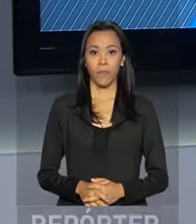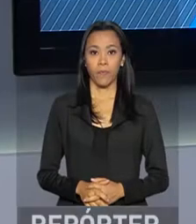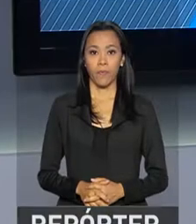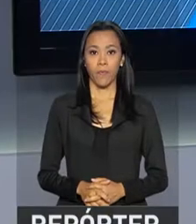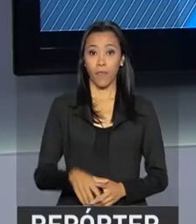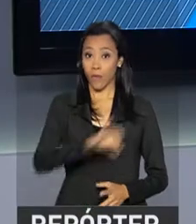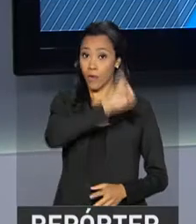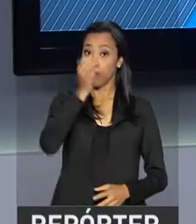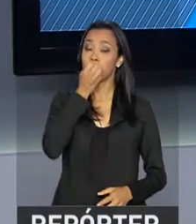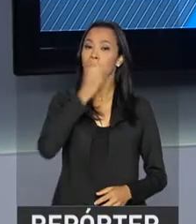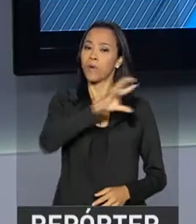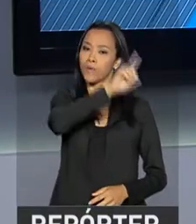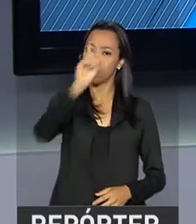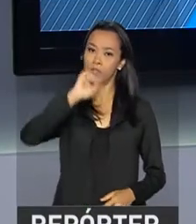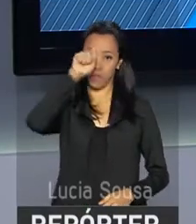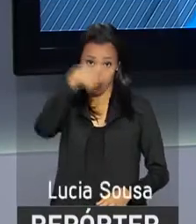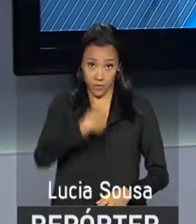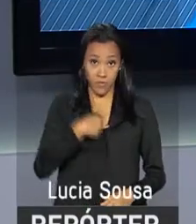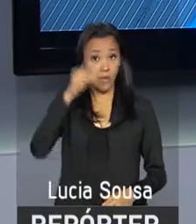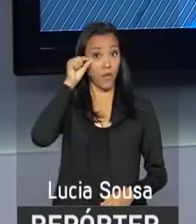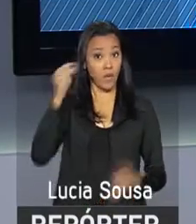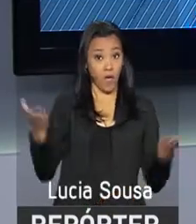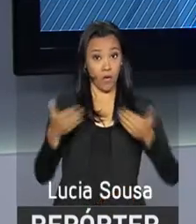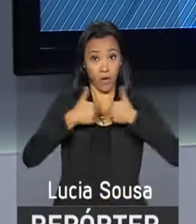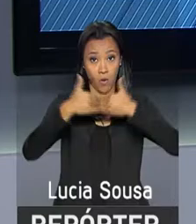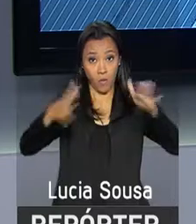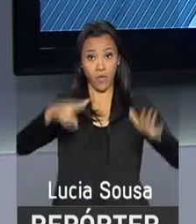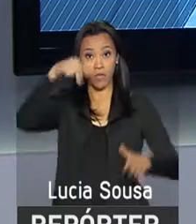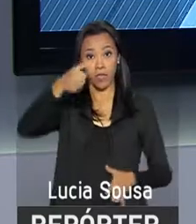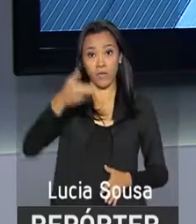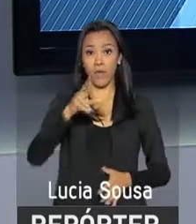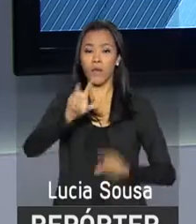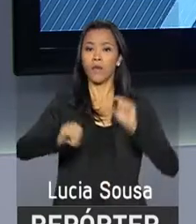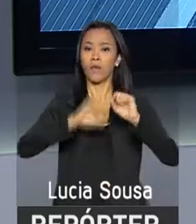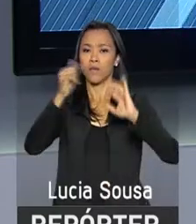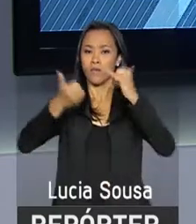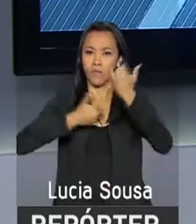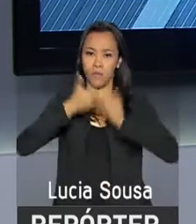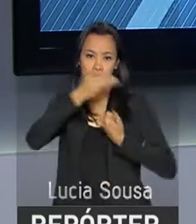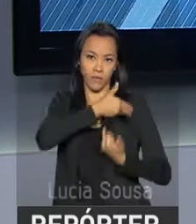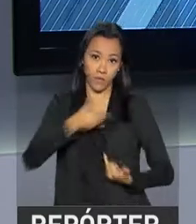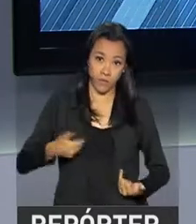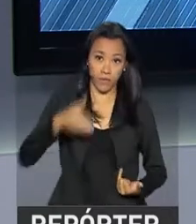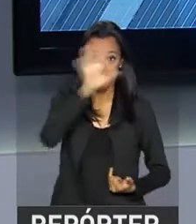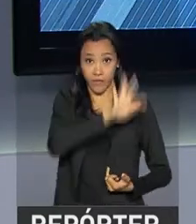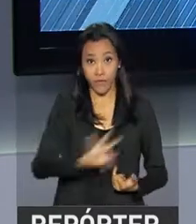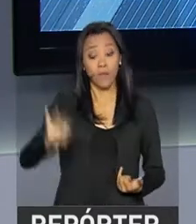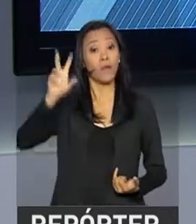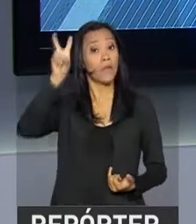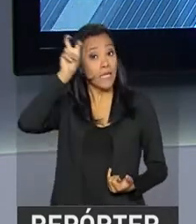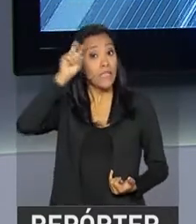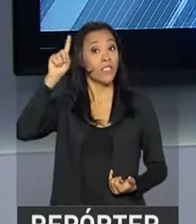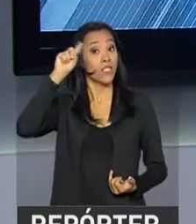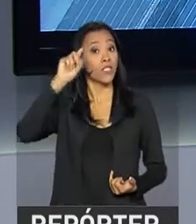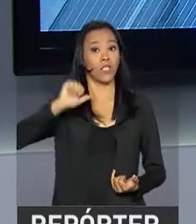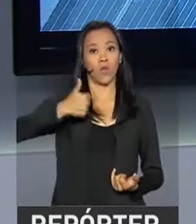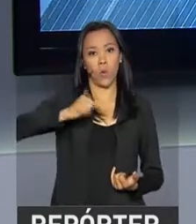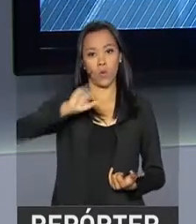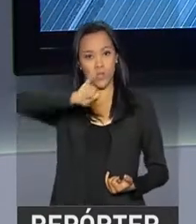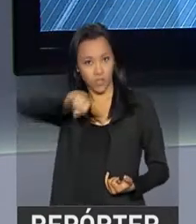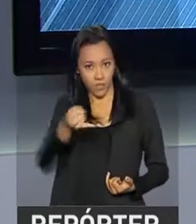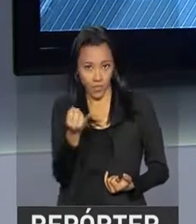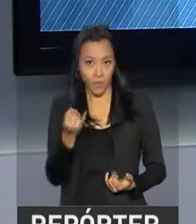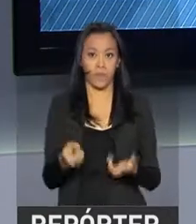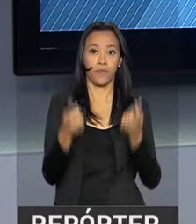olá bom dia sou thaíssa dias e começa agora o repórter nbr com as notícias do governo federal desta quinta feira 11 de janeiro